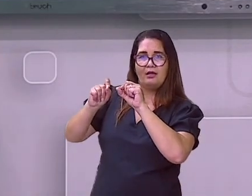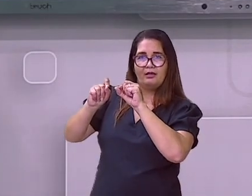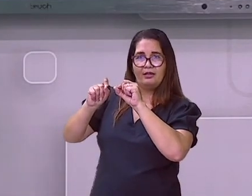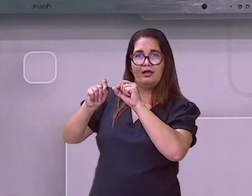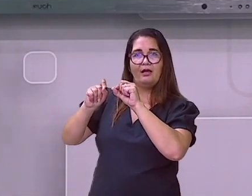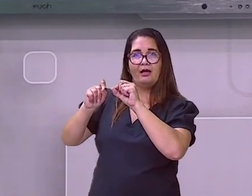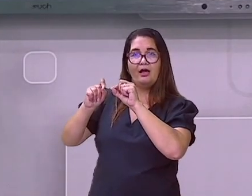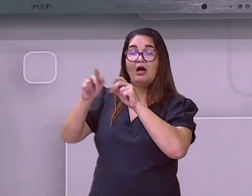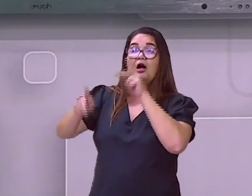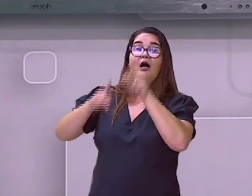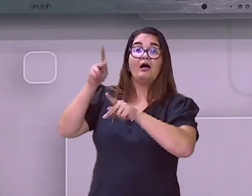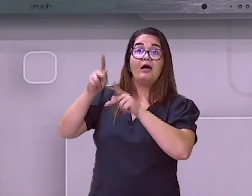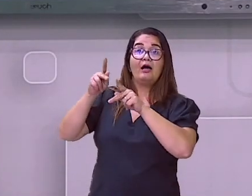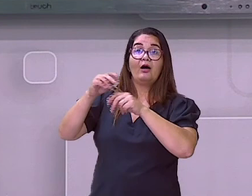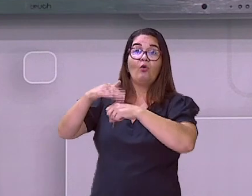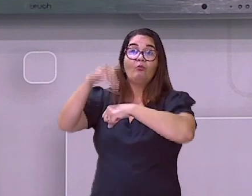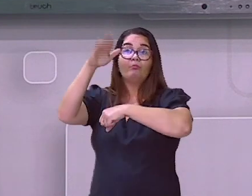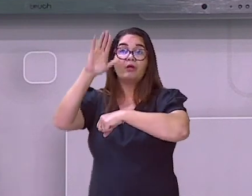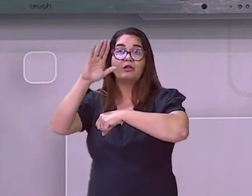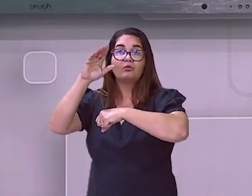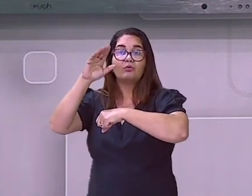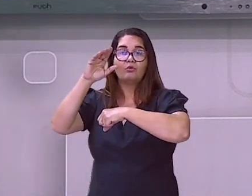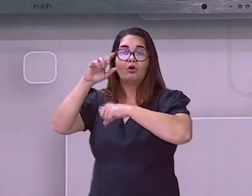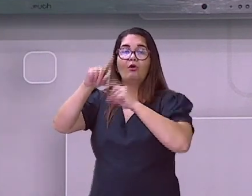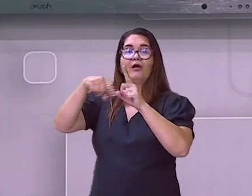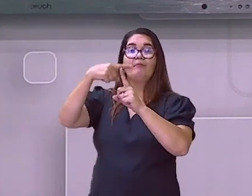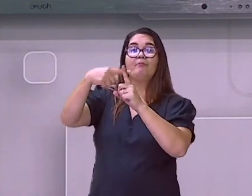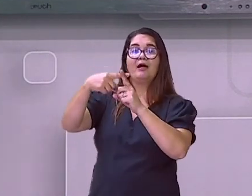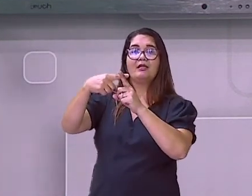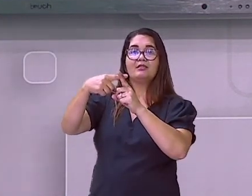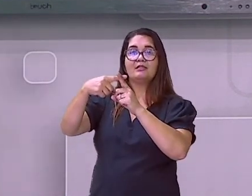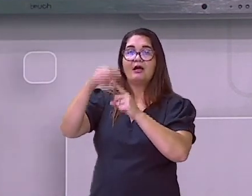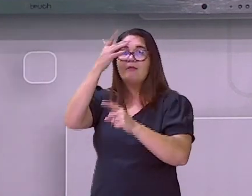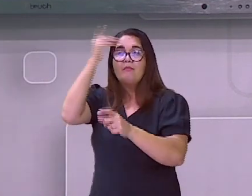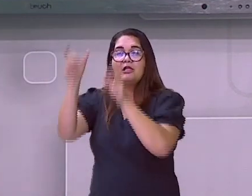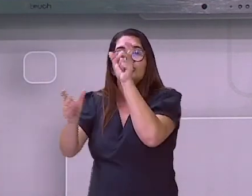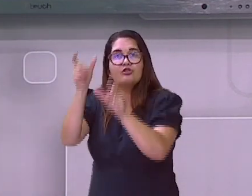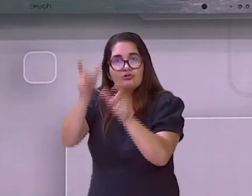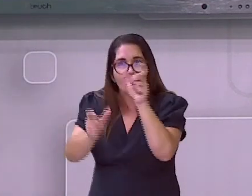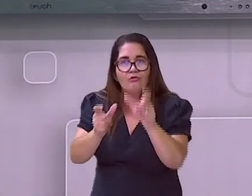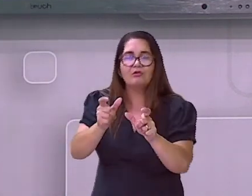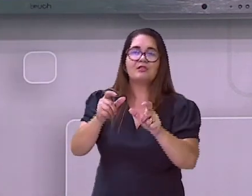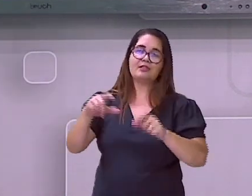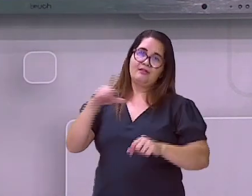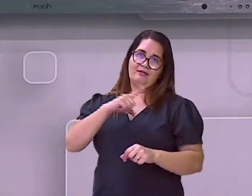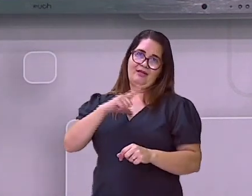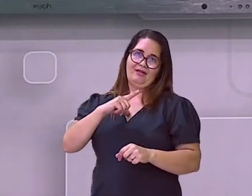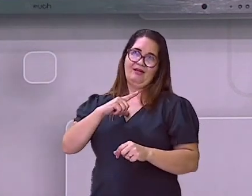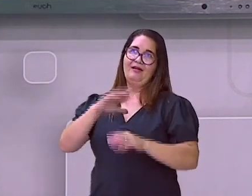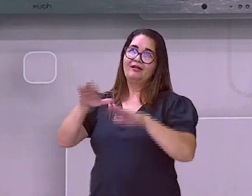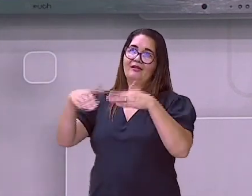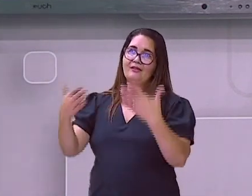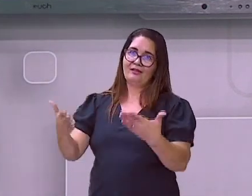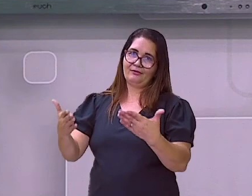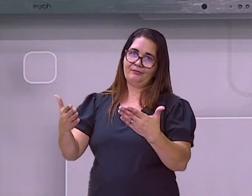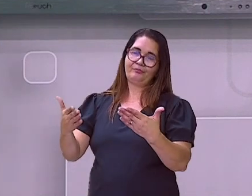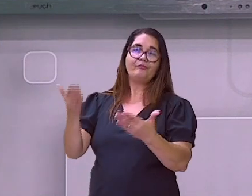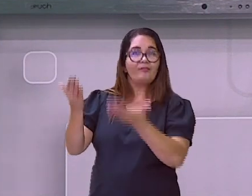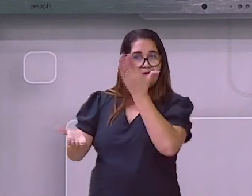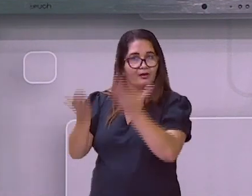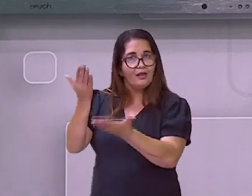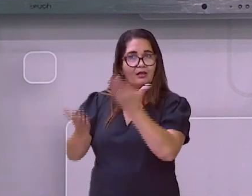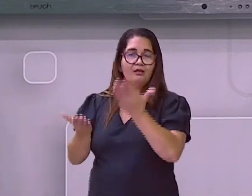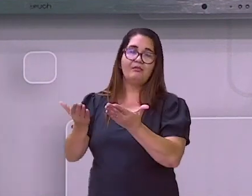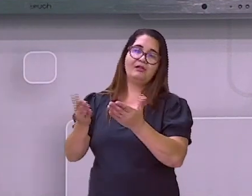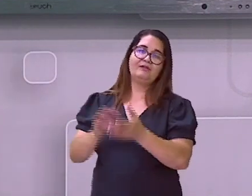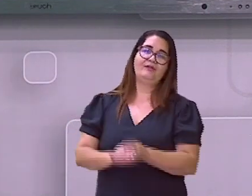graças à imigração. Mas nós vamos ver que isso também tem gerado problema. Mas a gente